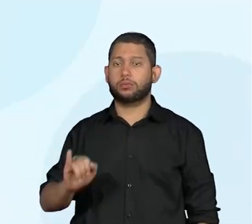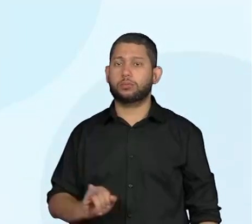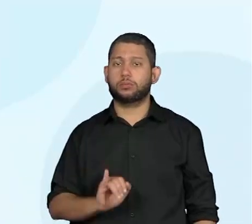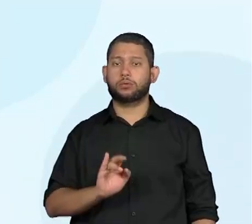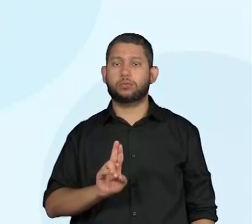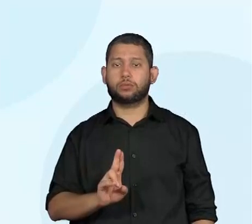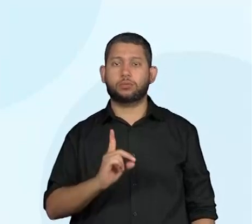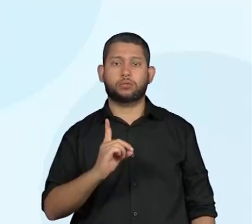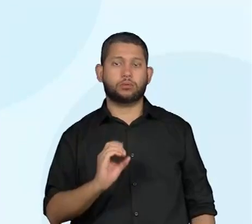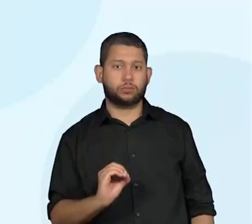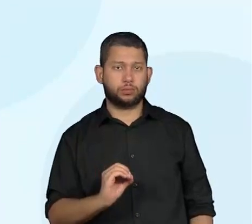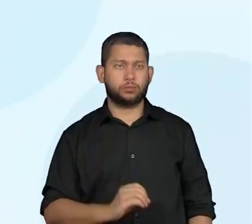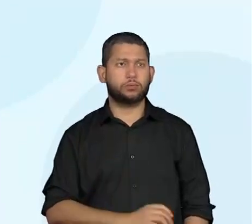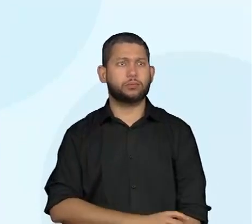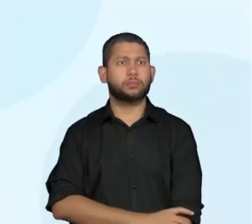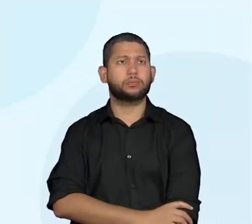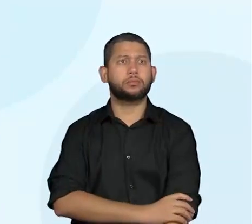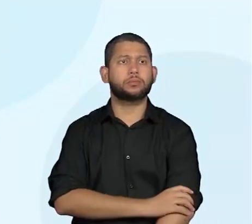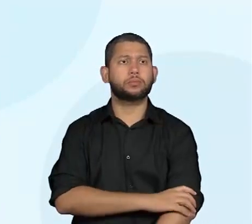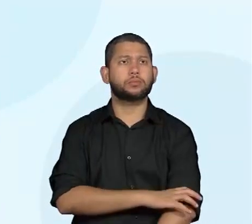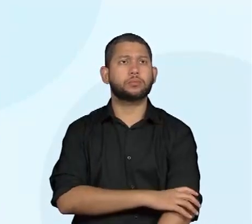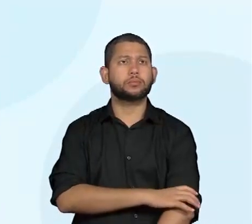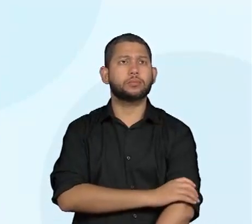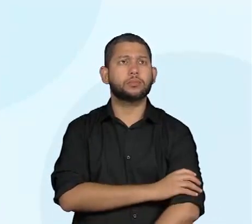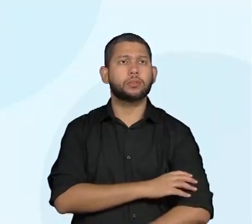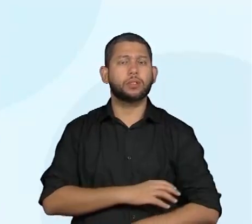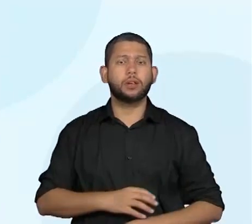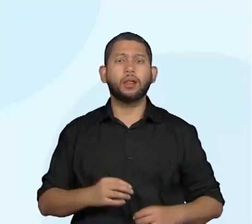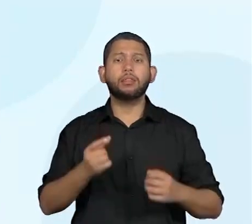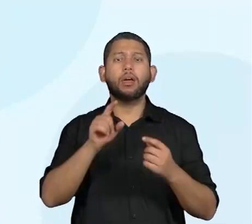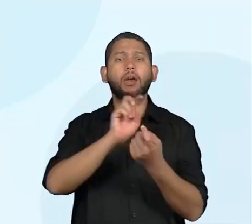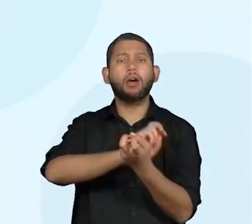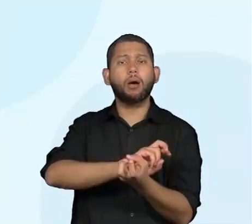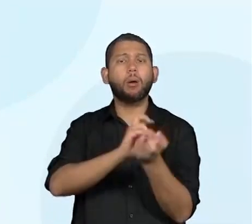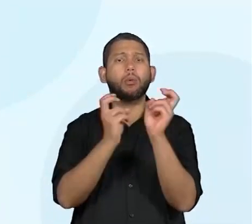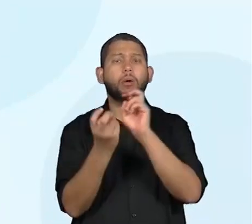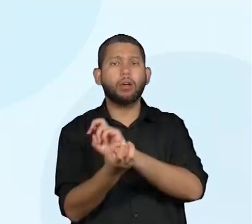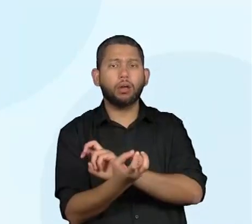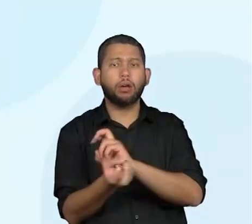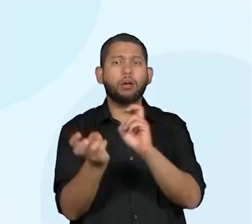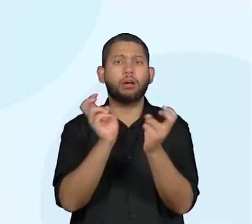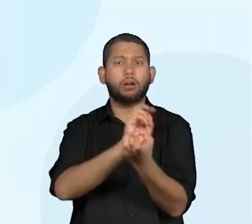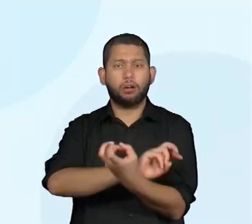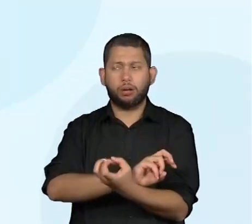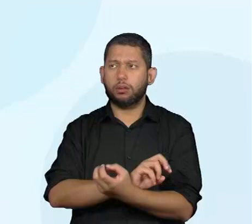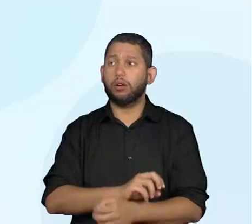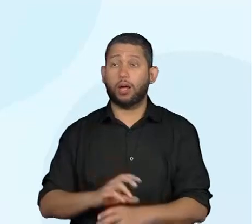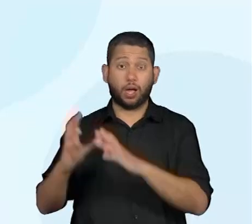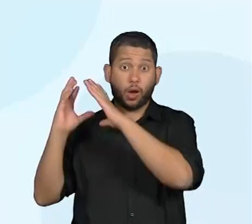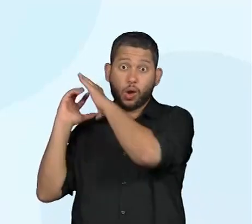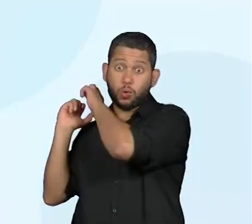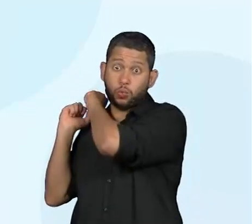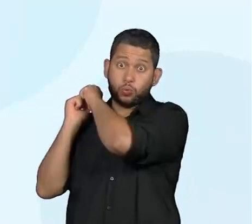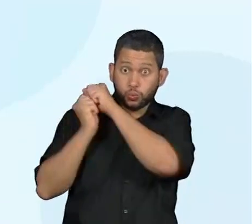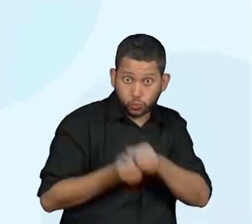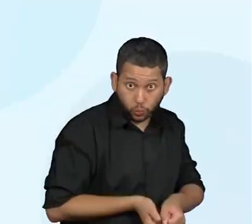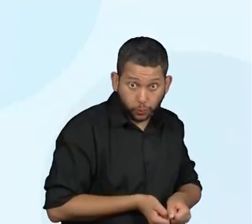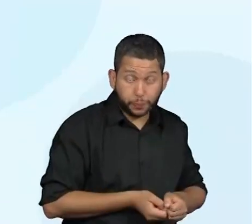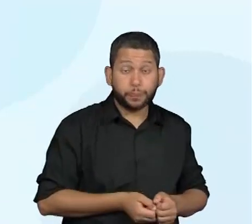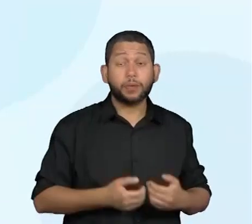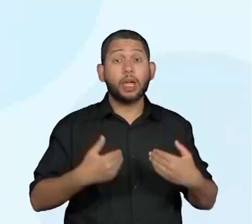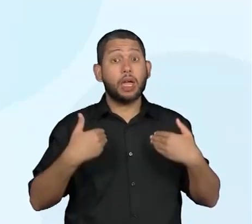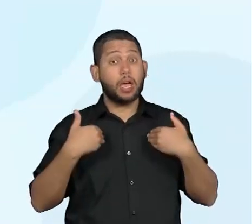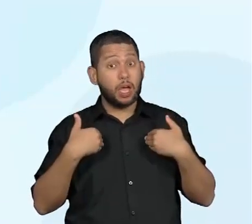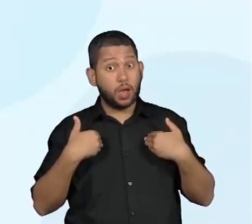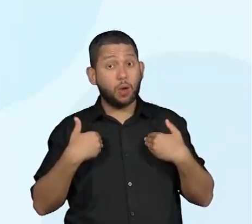Maculelê não é uma luta, será, professora? É aquele com capoeira e com espadas. Judô. Eu vou